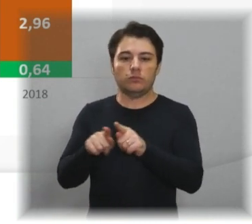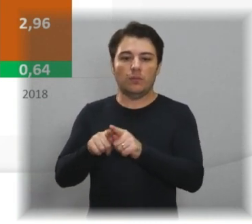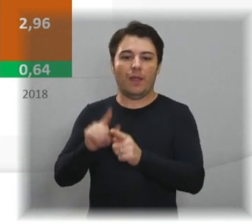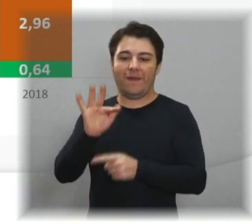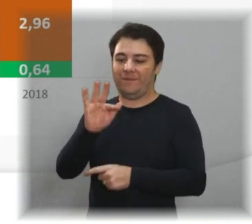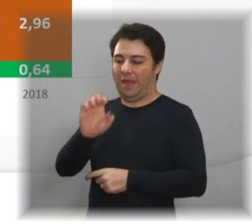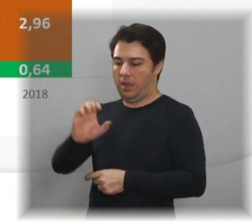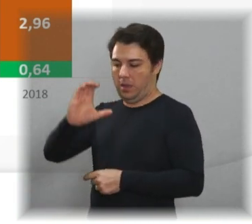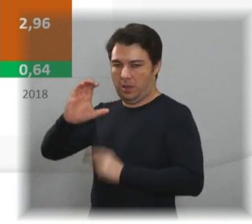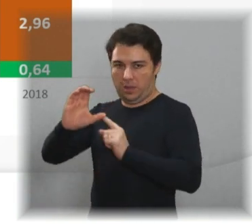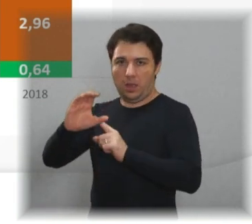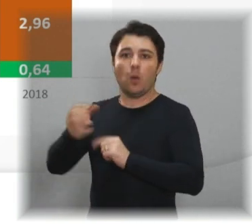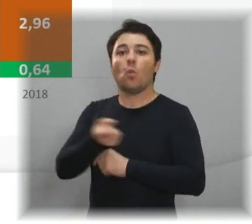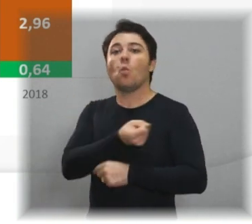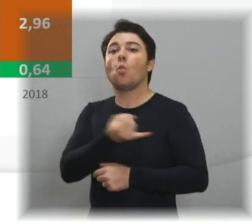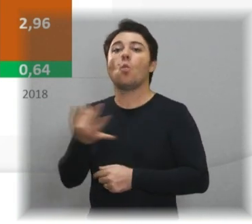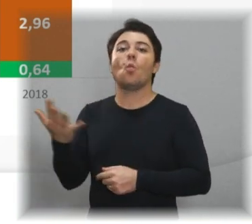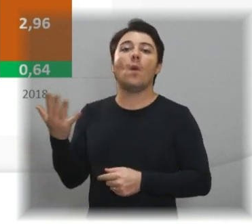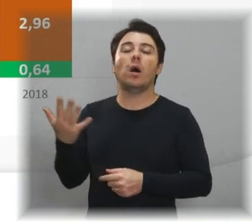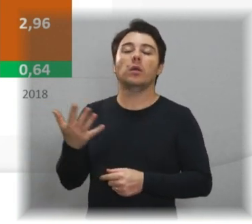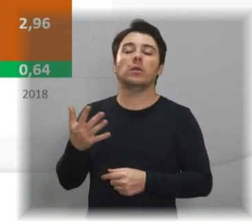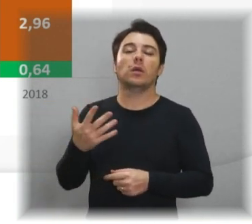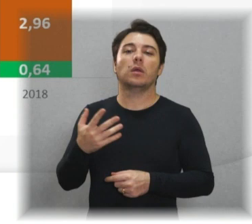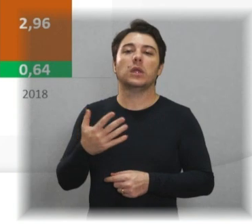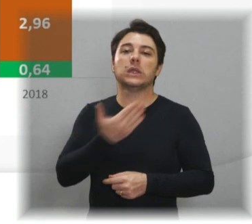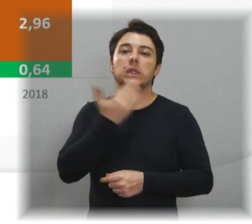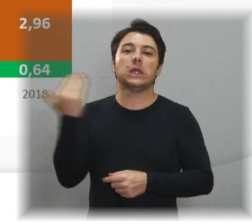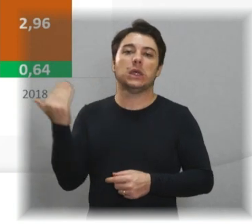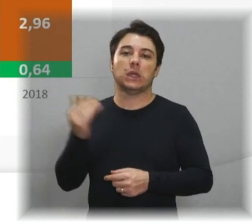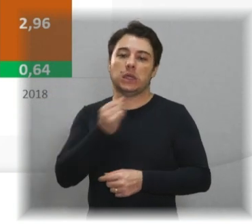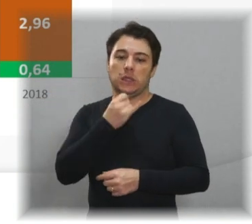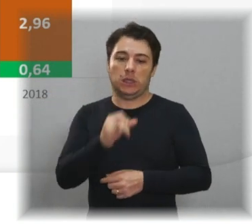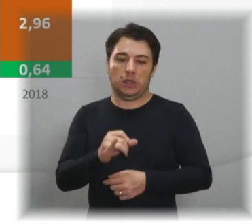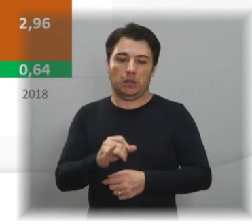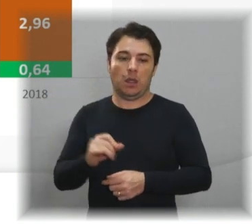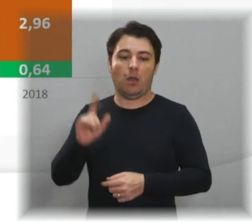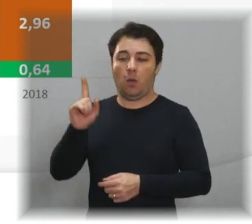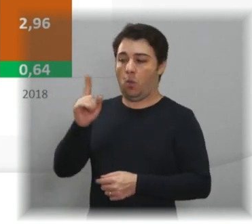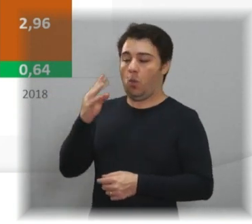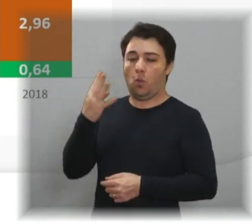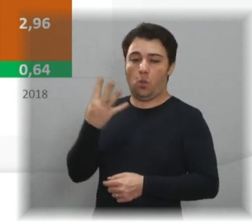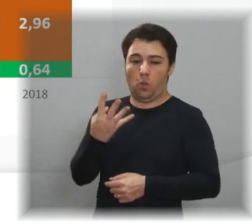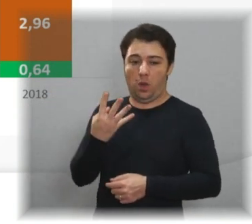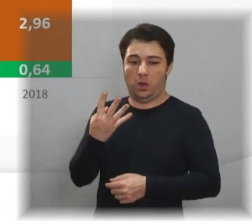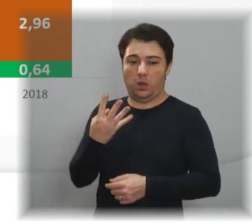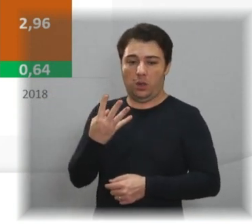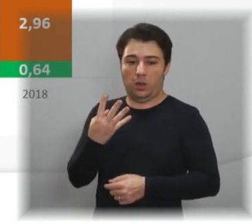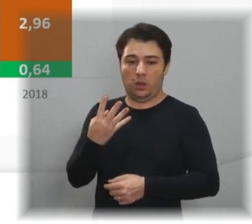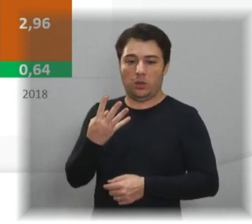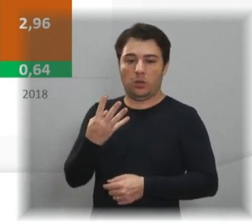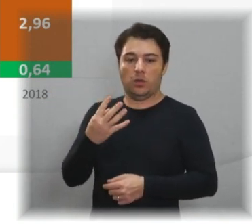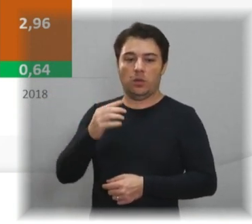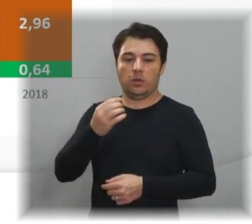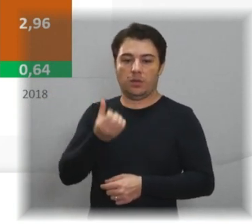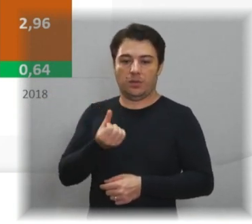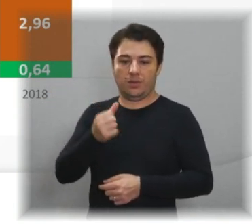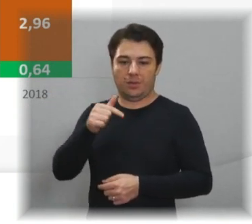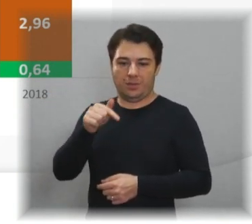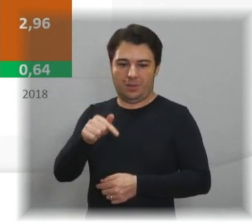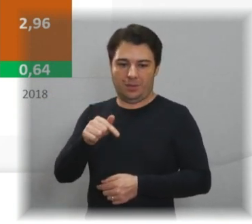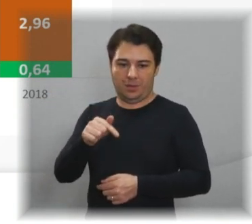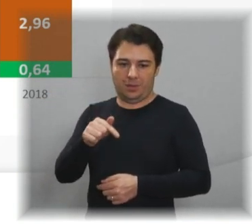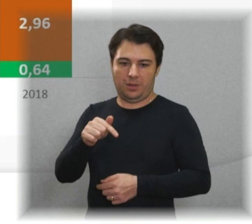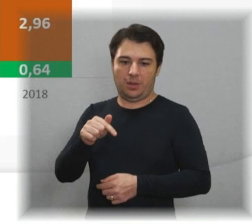ofec que a seco frequência quantas vezes consumidor fica e era 4 67 foi para 36360 em